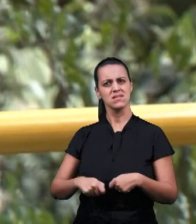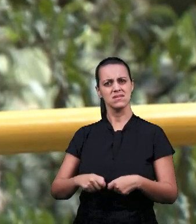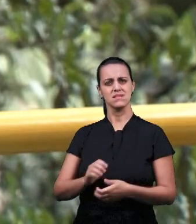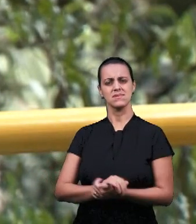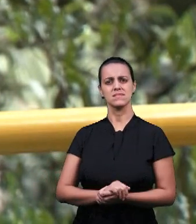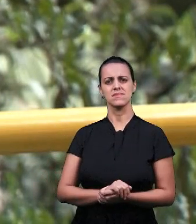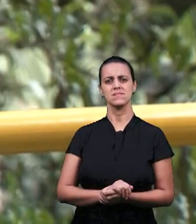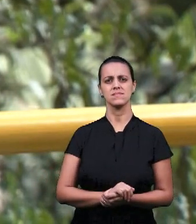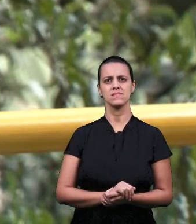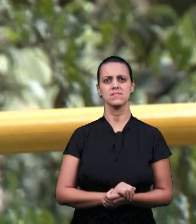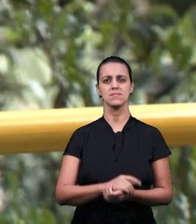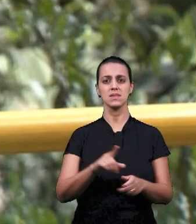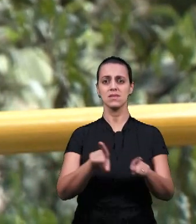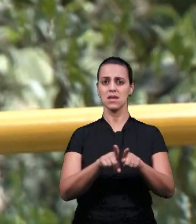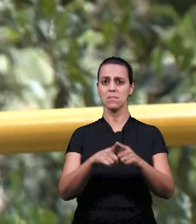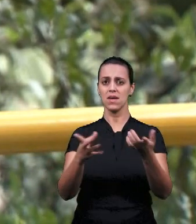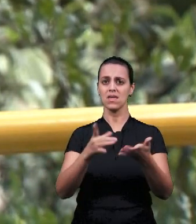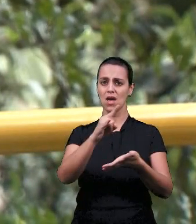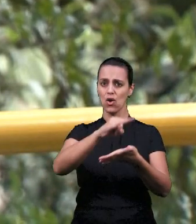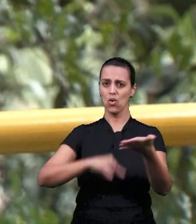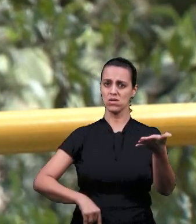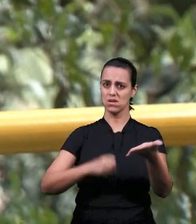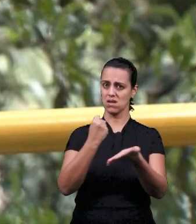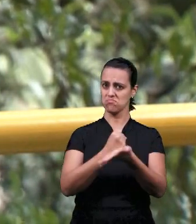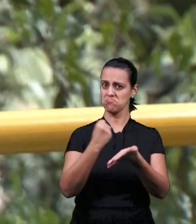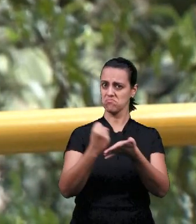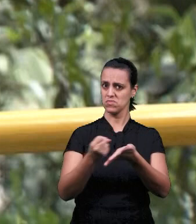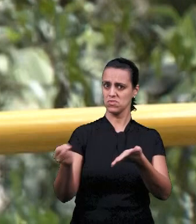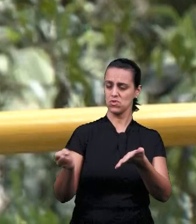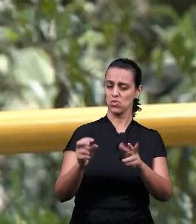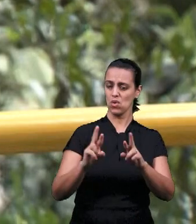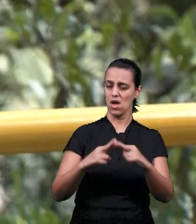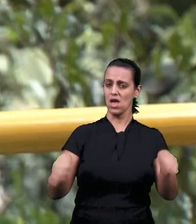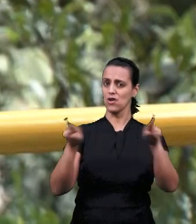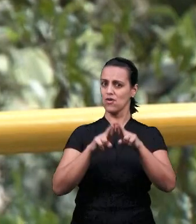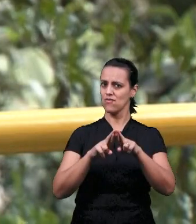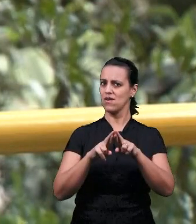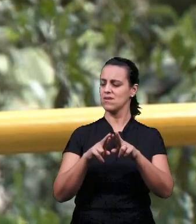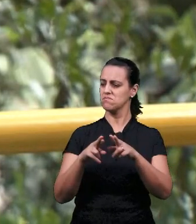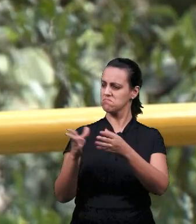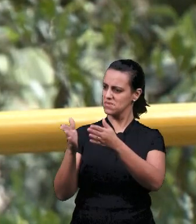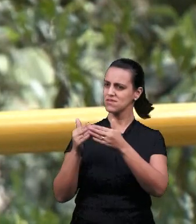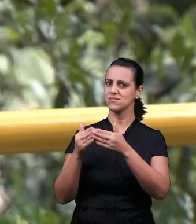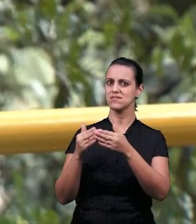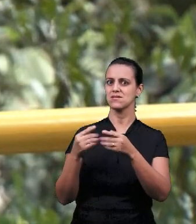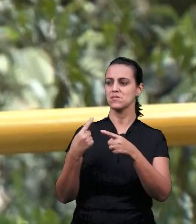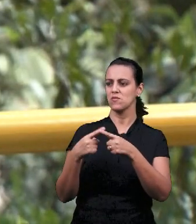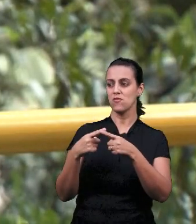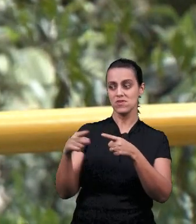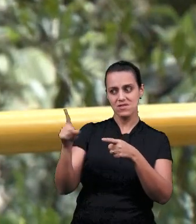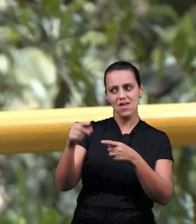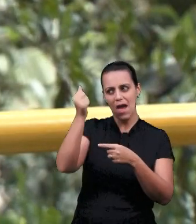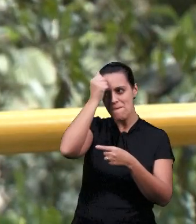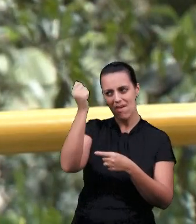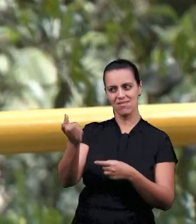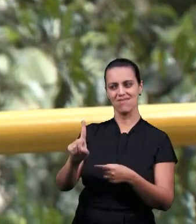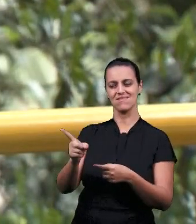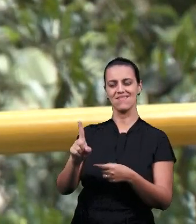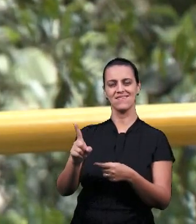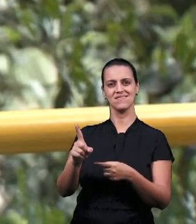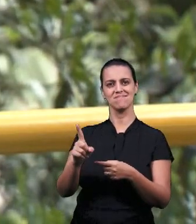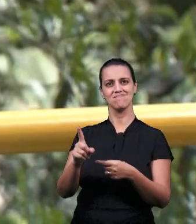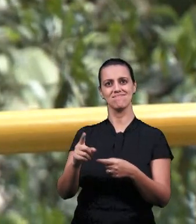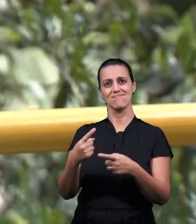Brasil. Tenha certeza que, se o fizer, não se arrependerá. O que lamento e que será apenas